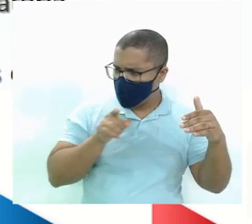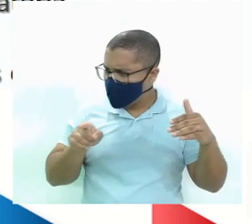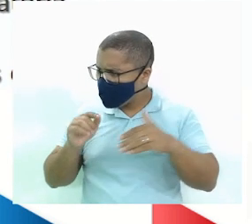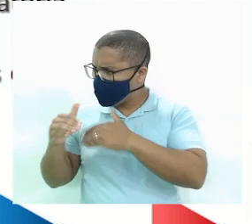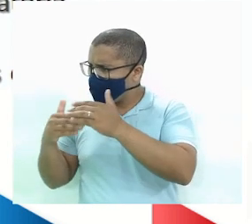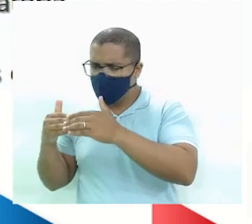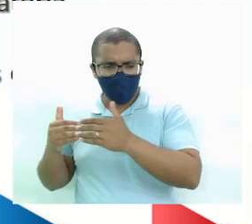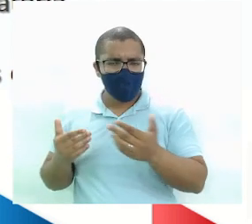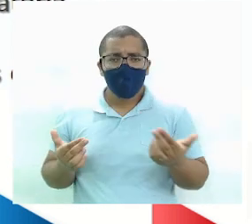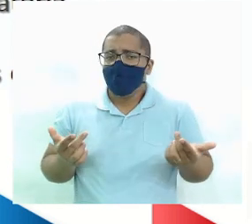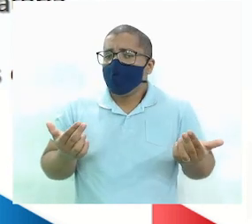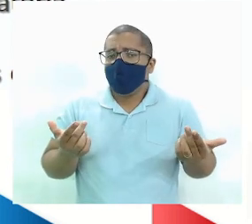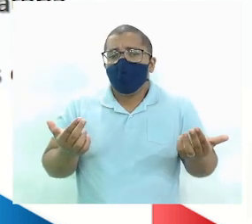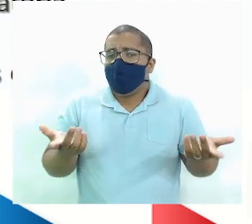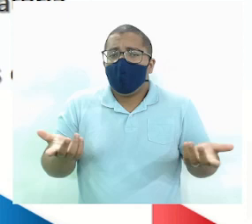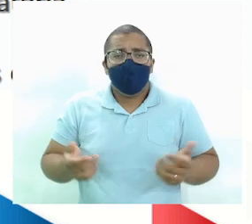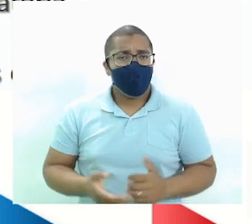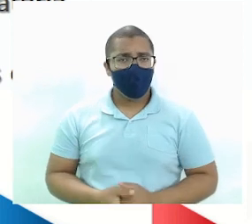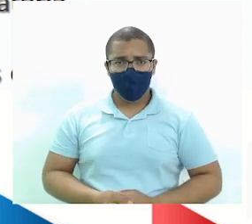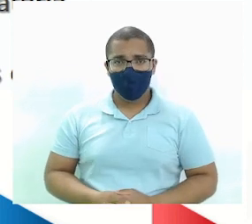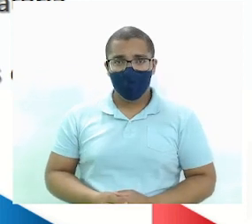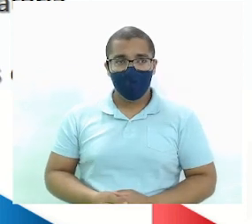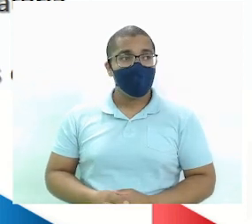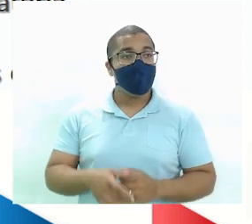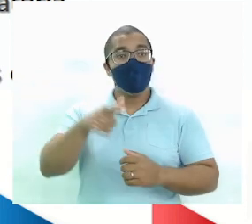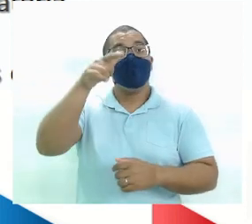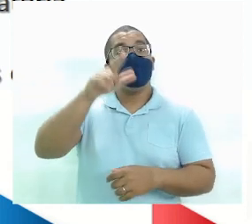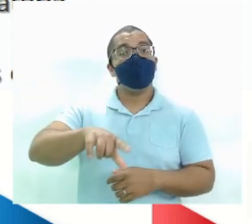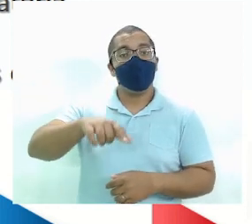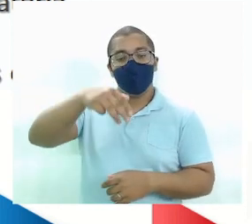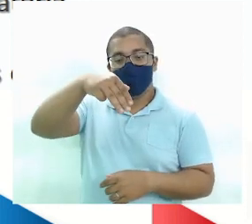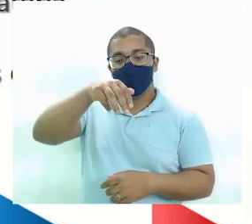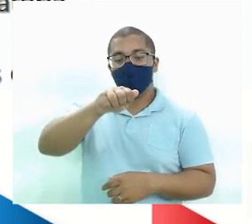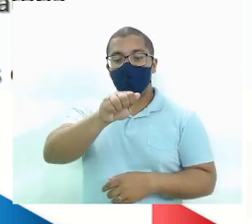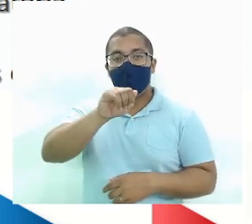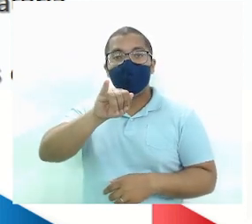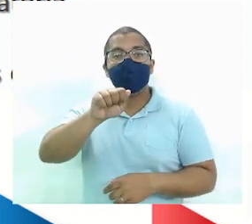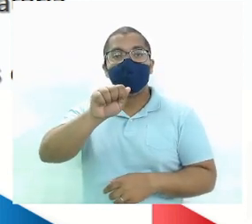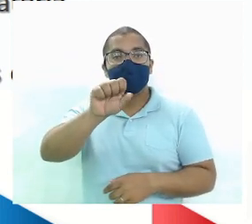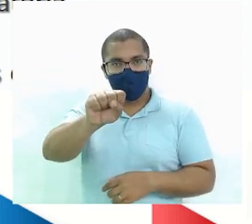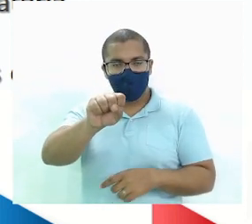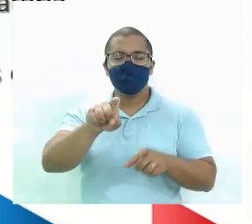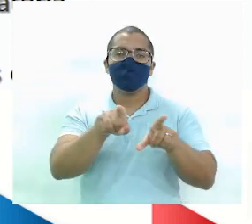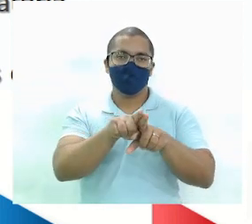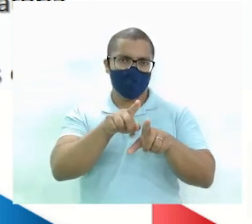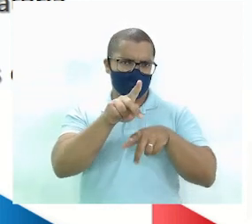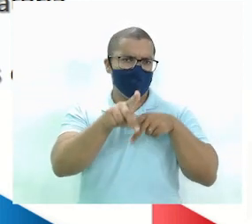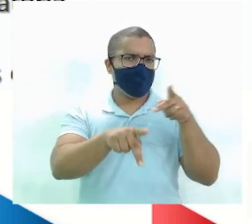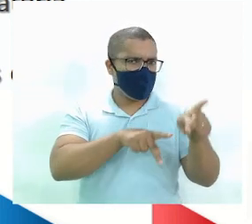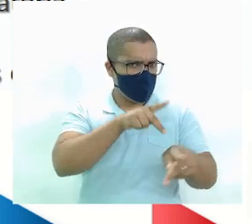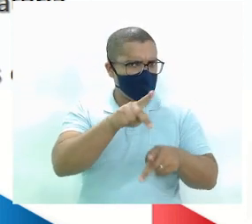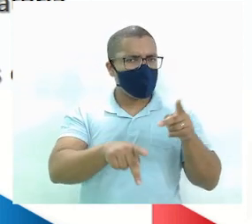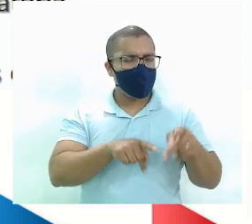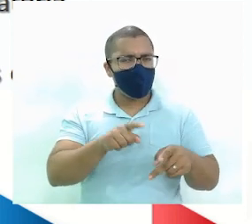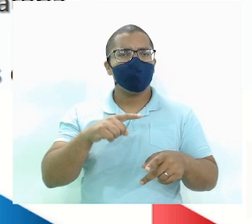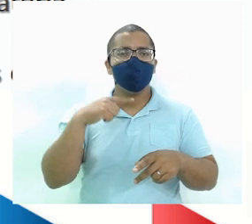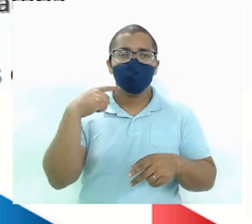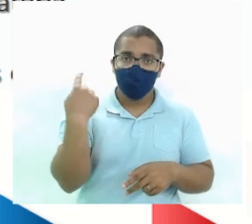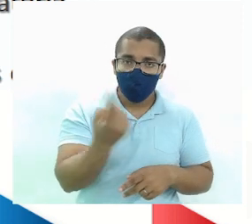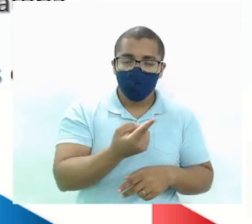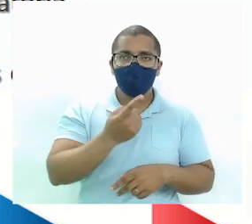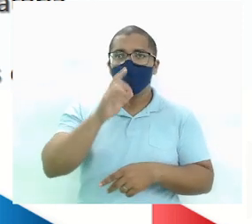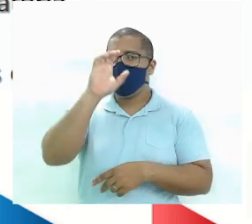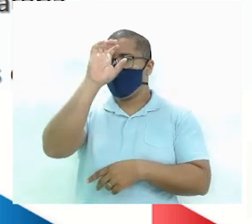Eu vou para a próxima tela, que vai ser os maias, que também é um povo que a gente vai ver